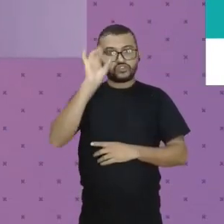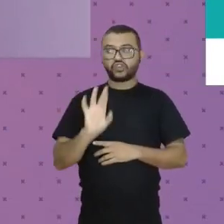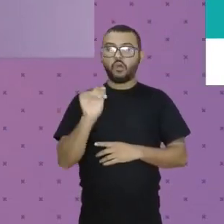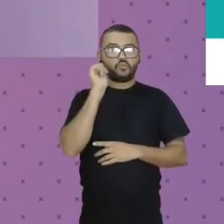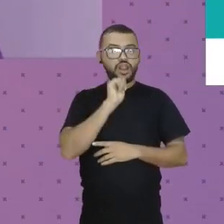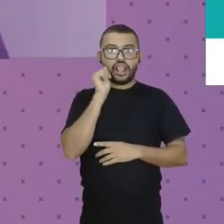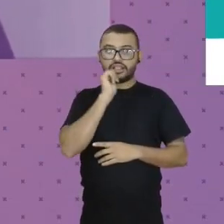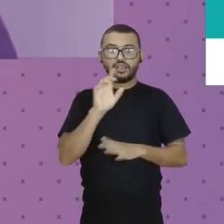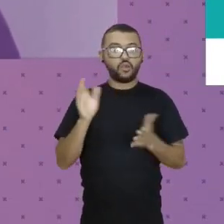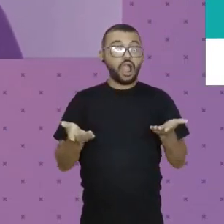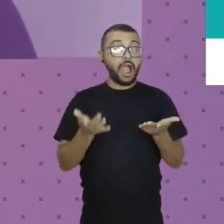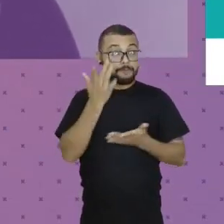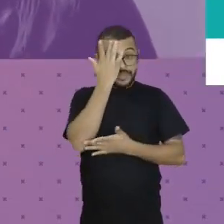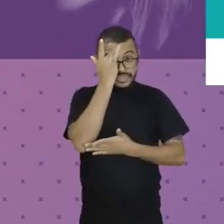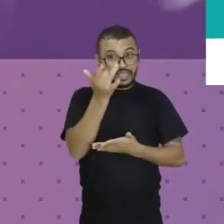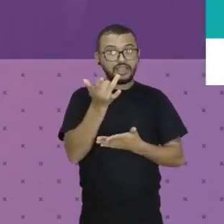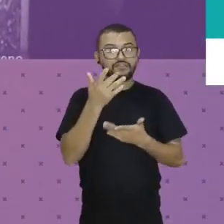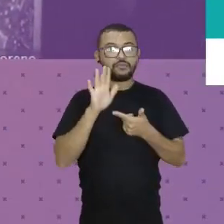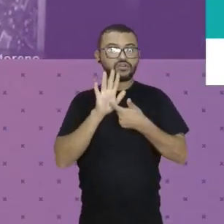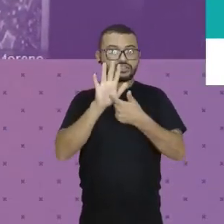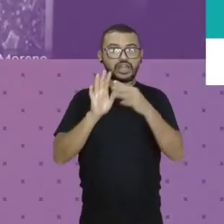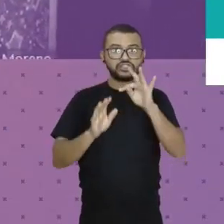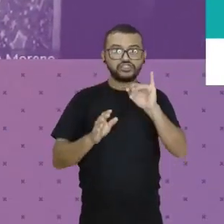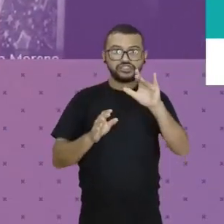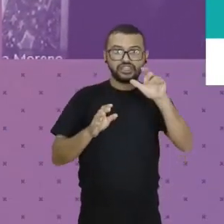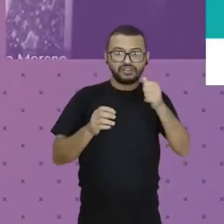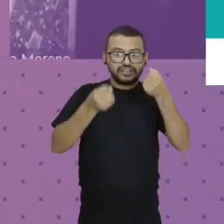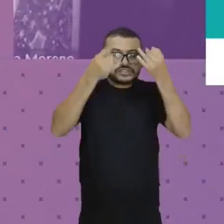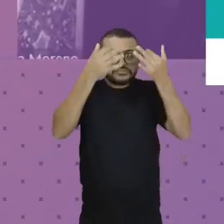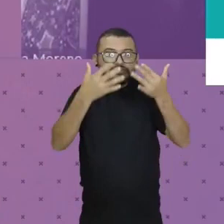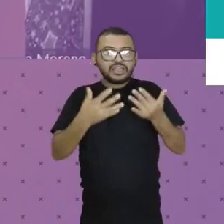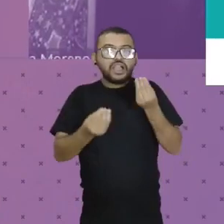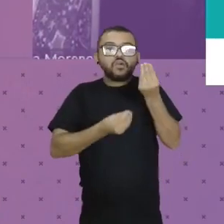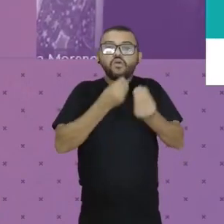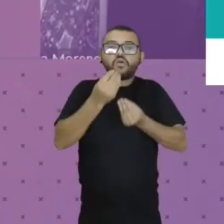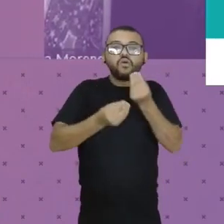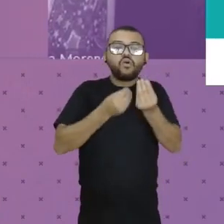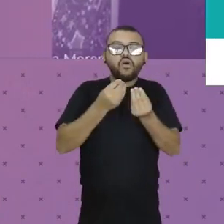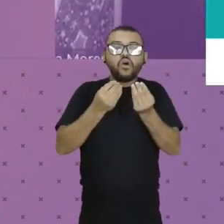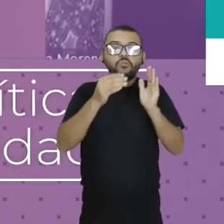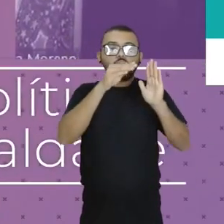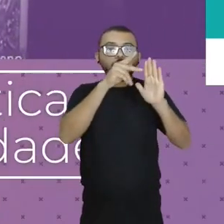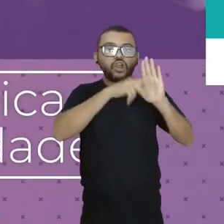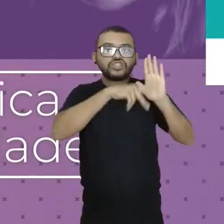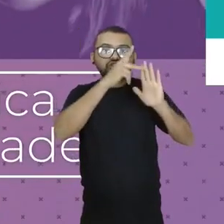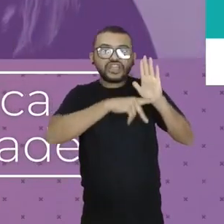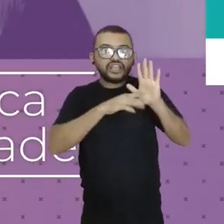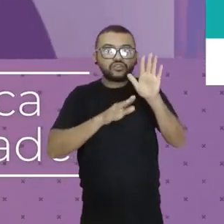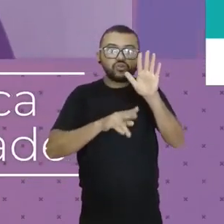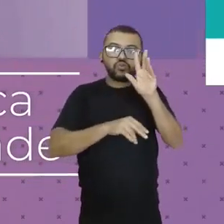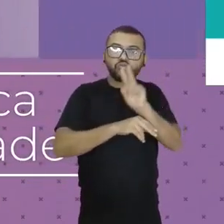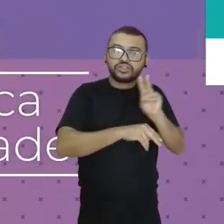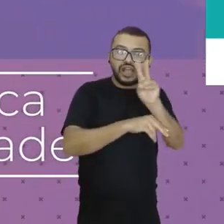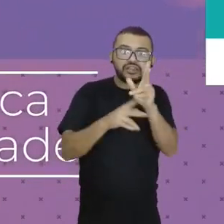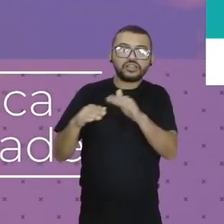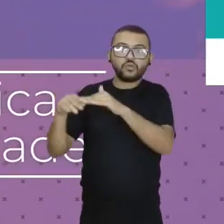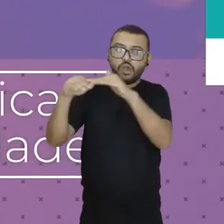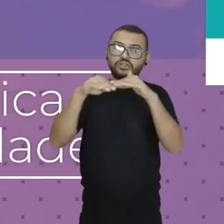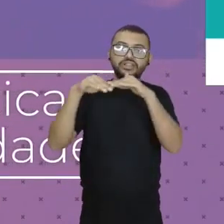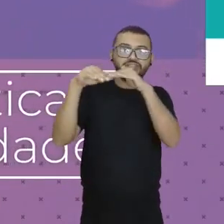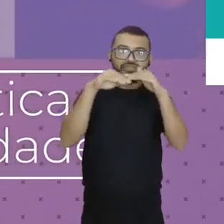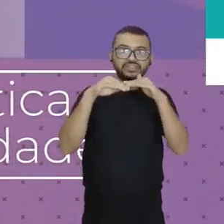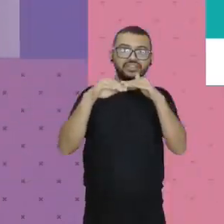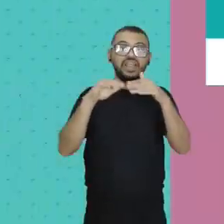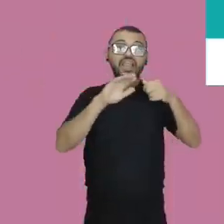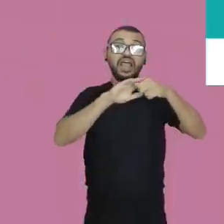mulheres. Na aula de amanhã, Tica Moreno discute como promover uma política de cuidado que gere igualdade.